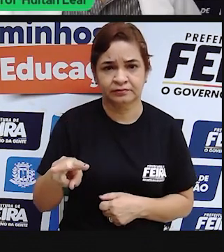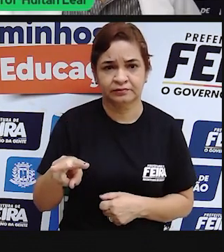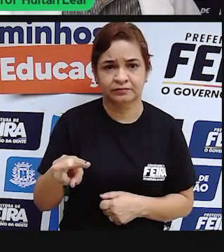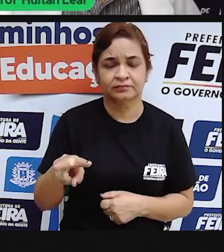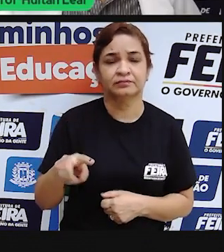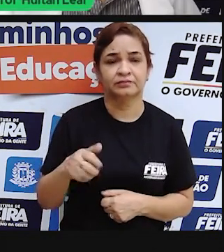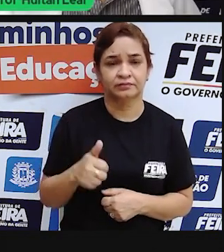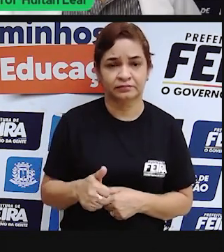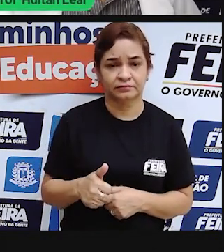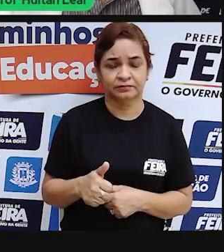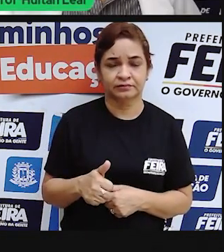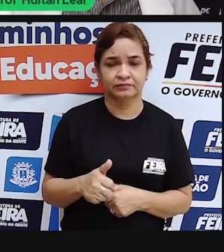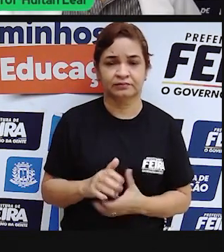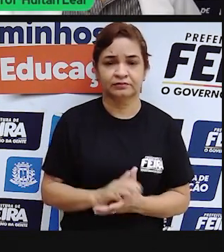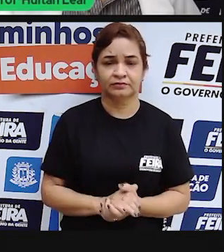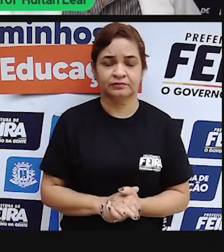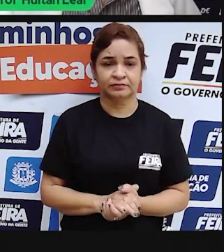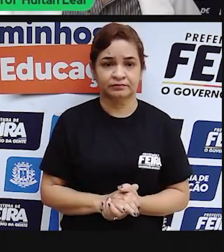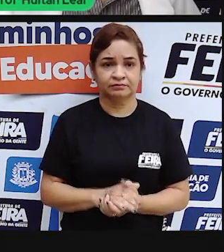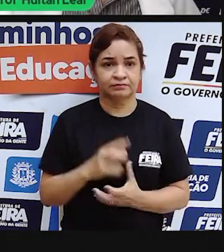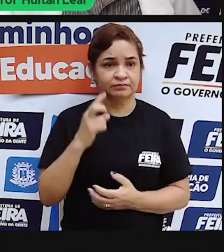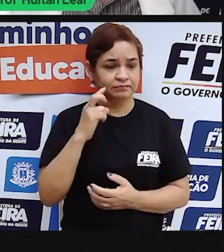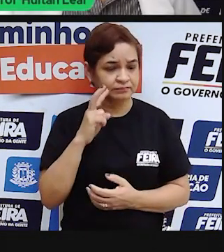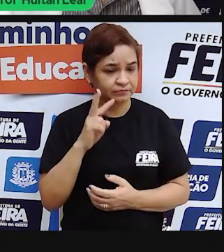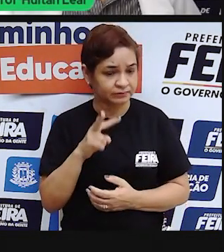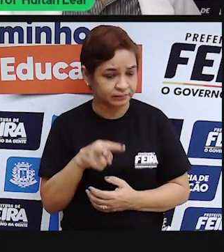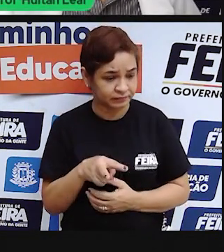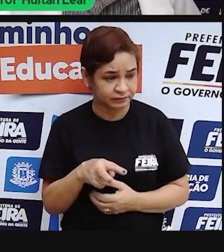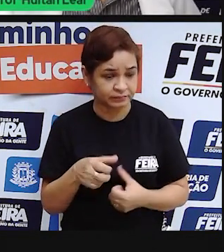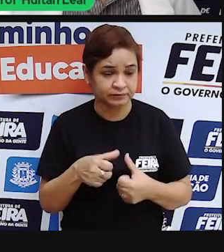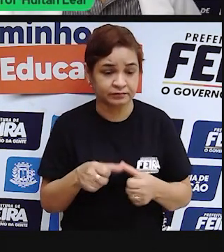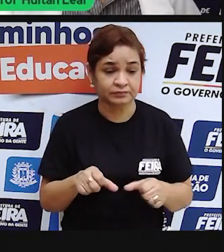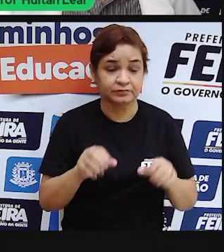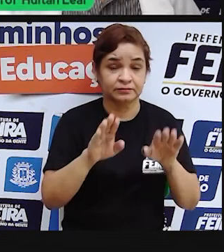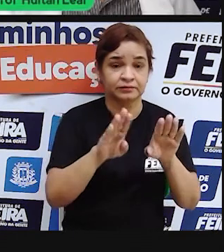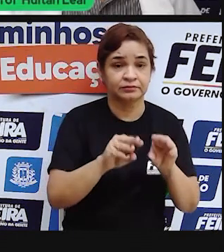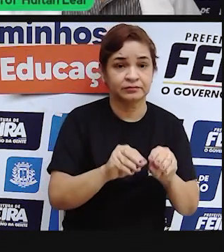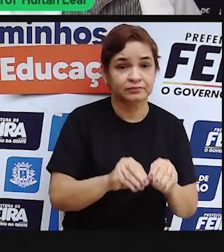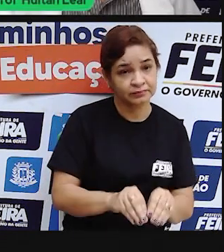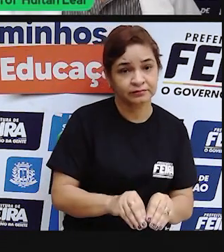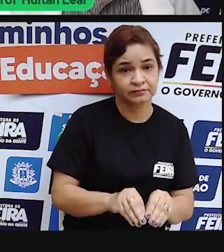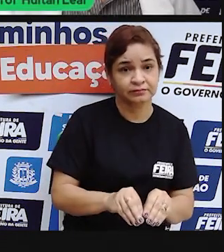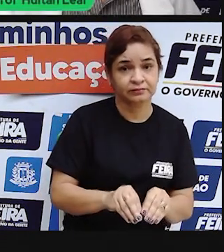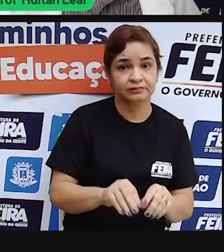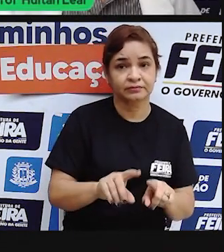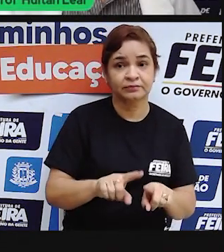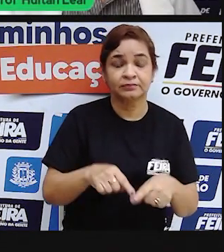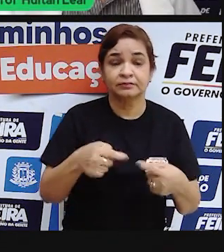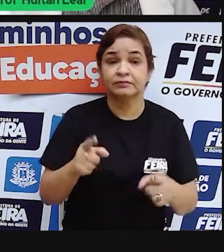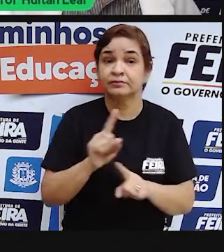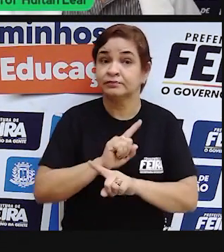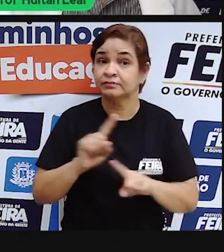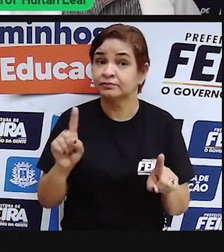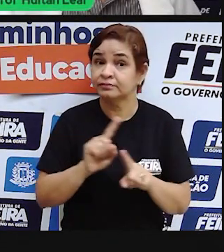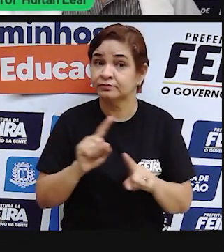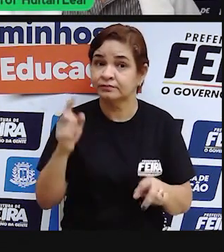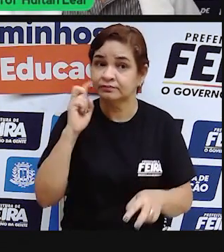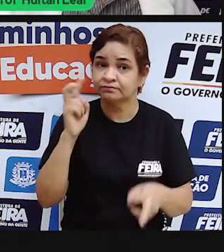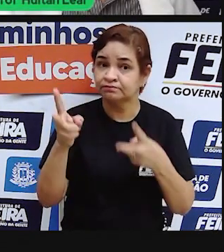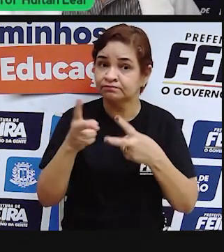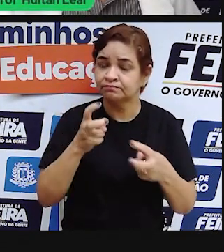reais. Não é reais no sentido material. Mas os que são não materiais, que